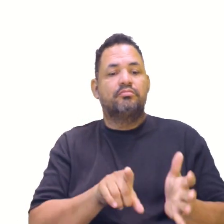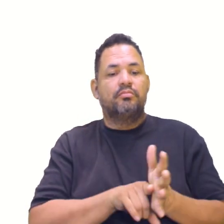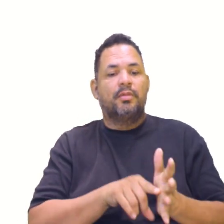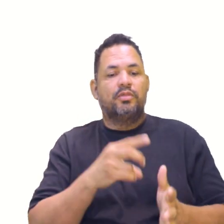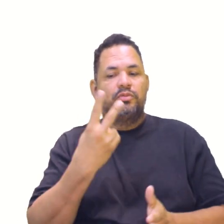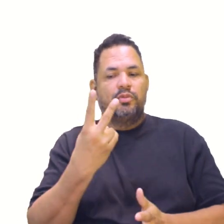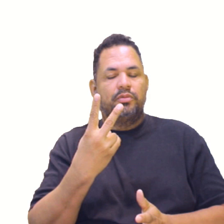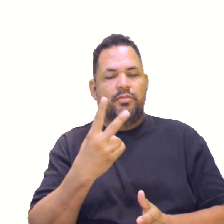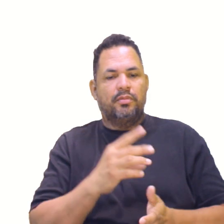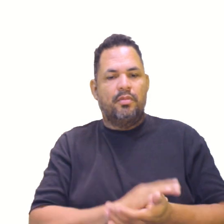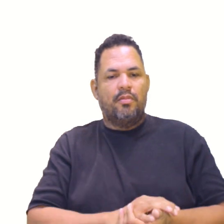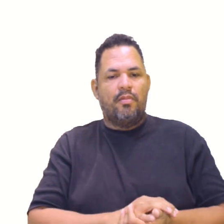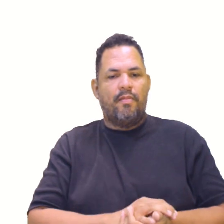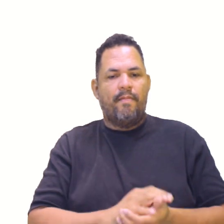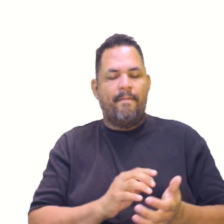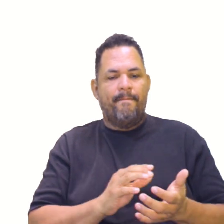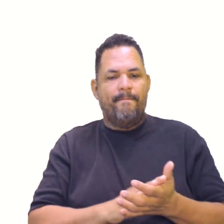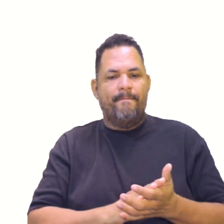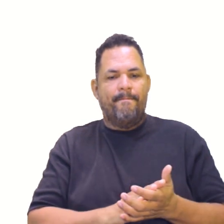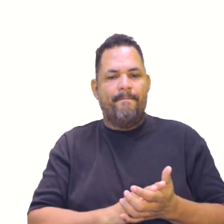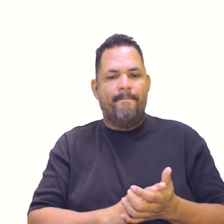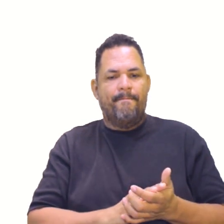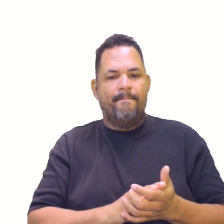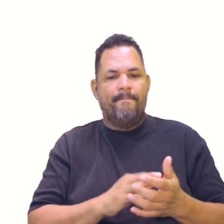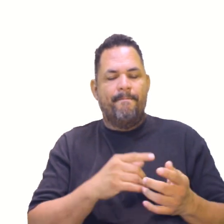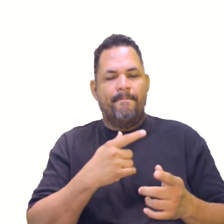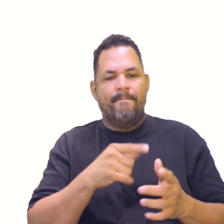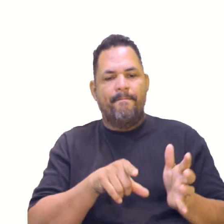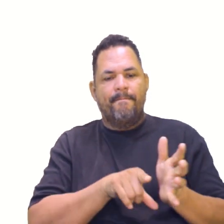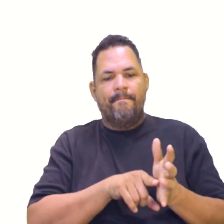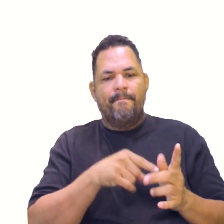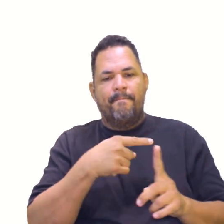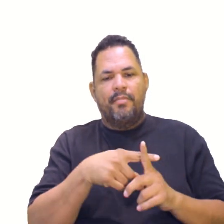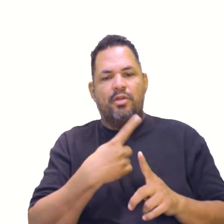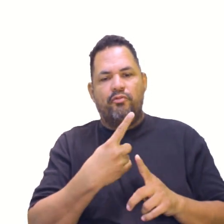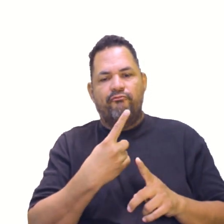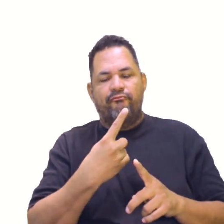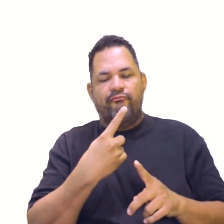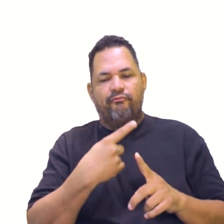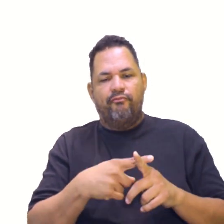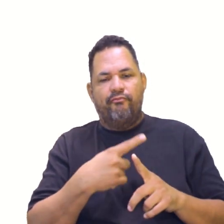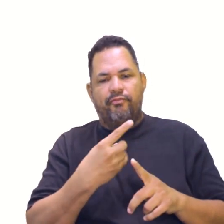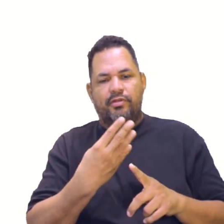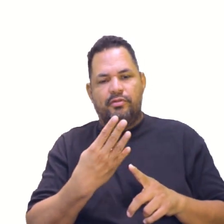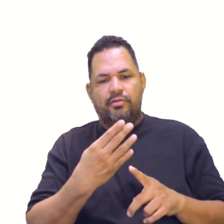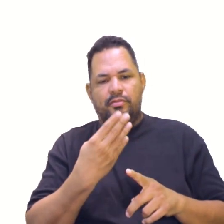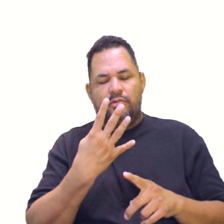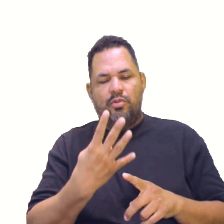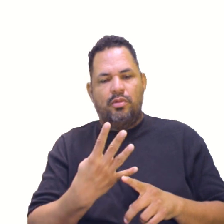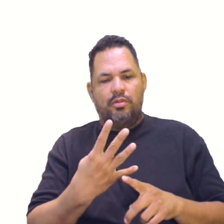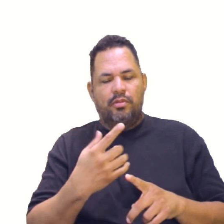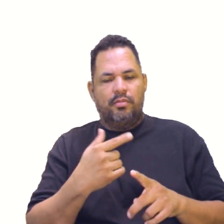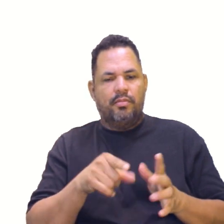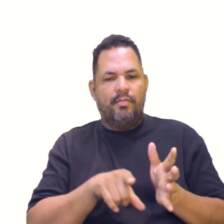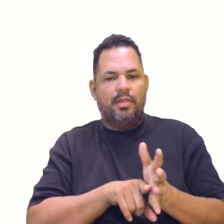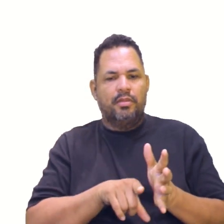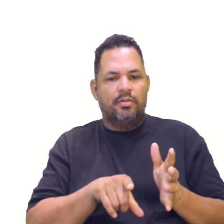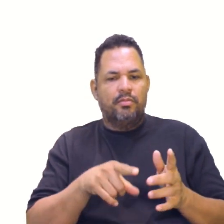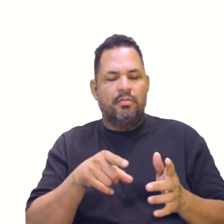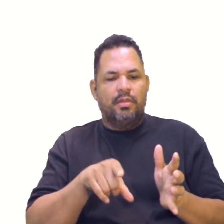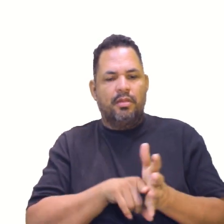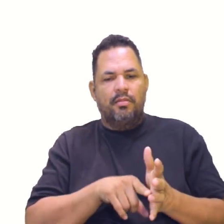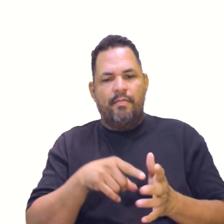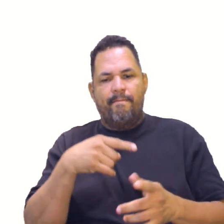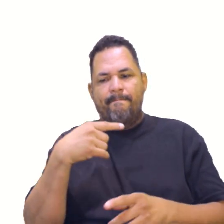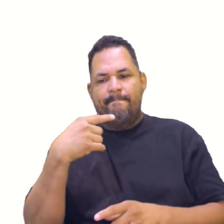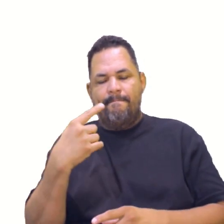Menos 2, né? Aqui, menos com menos, mais 1 vezes 4. Mais 4. 4. Menos com menos, menos